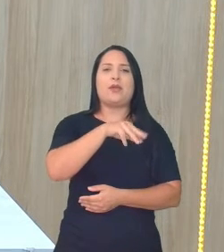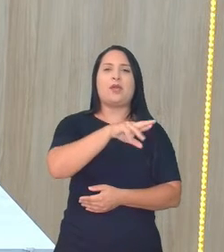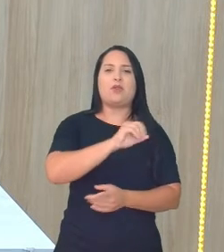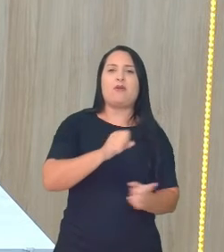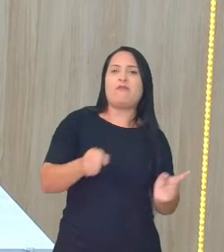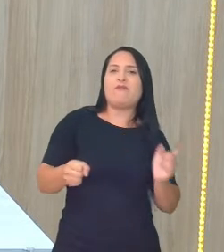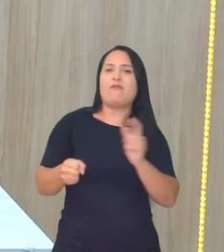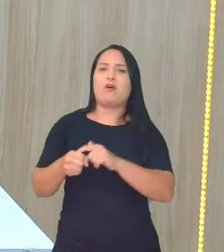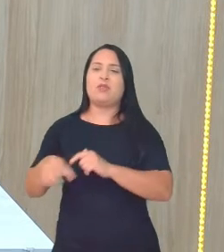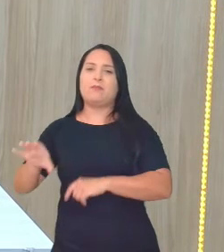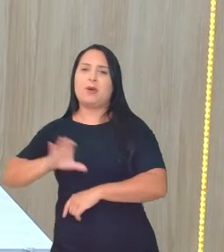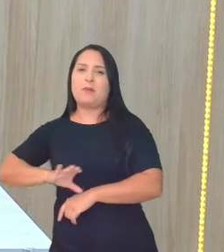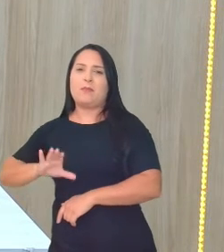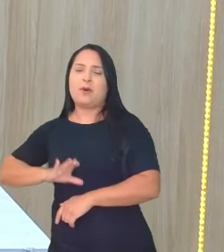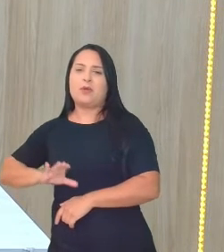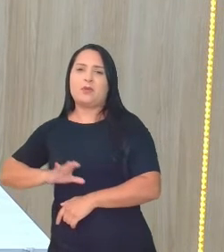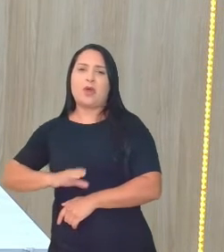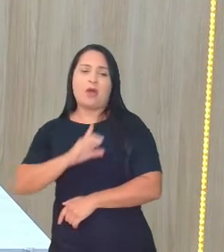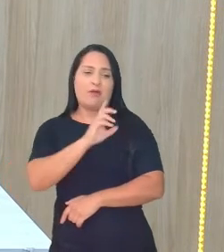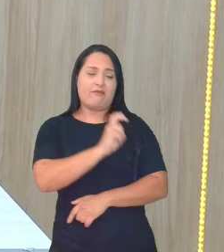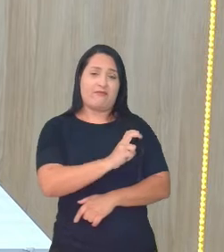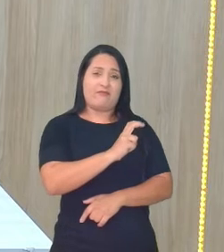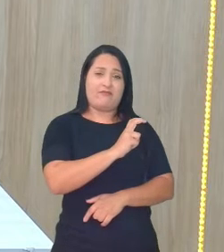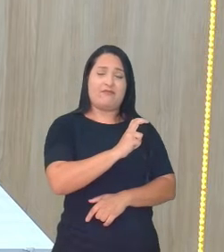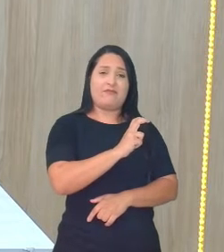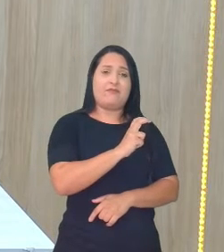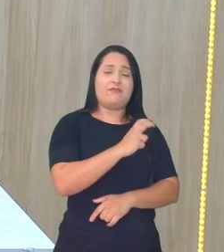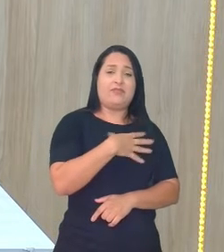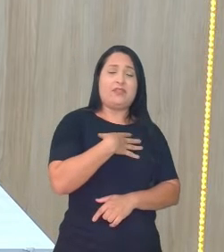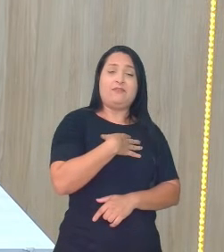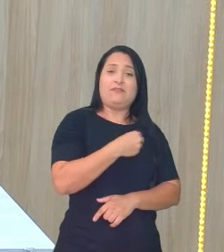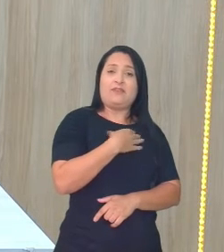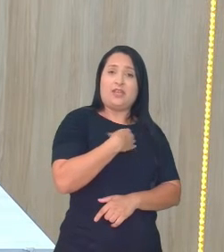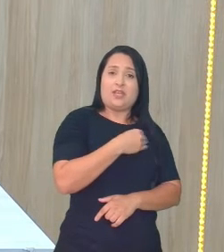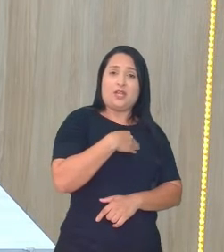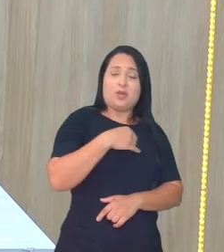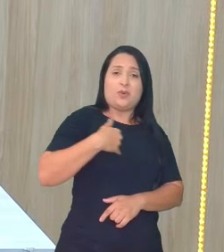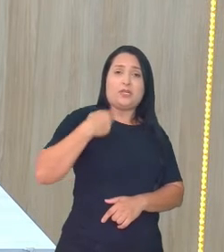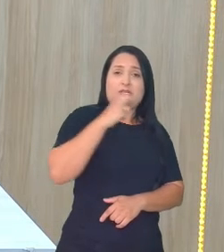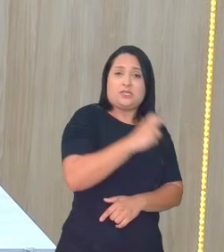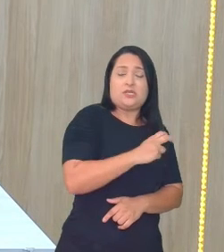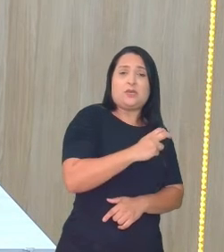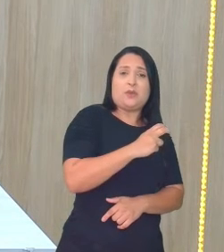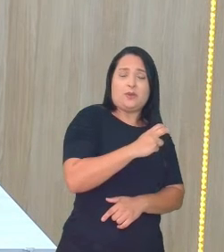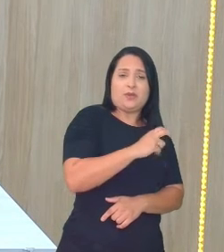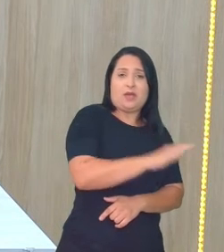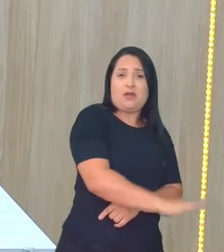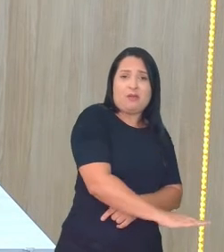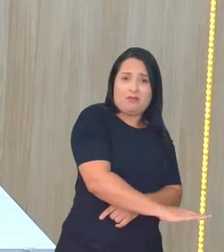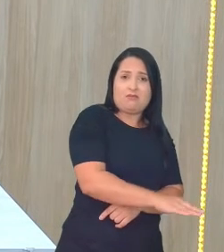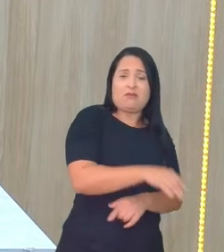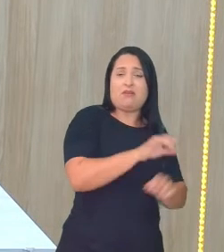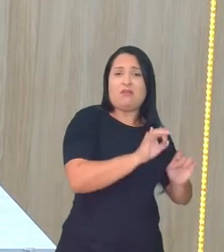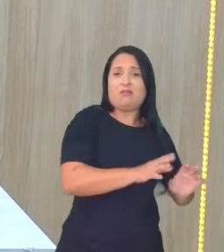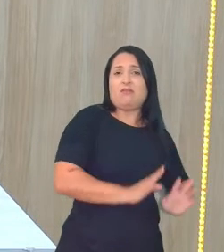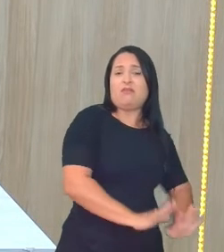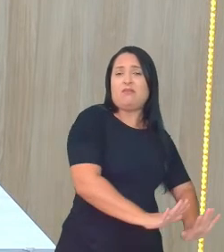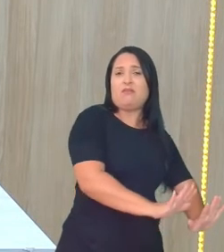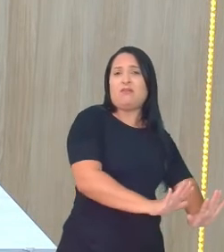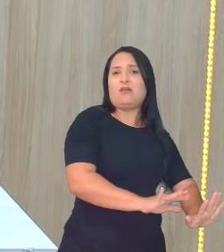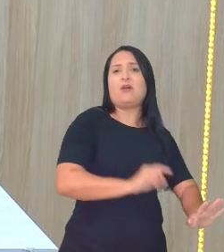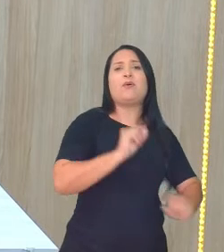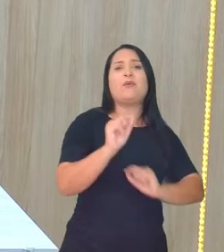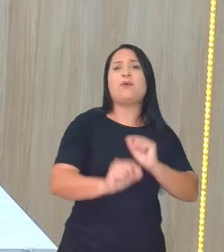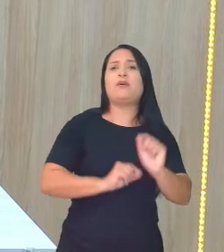Portugal, deixando um filho com 5 anos de idade. E que período era esse regencial? Quem eram esses regentes, né? O que é que rolou